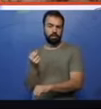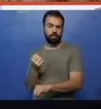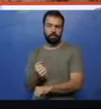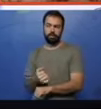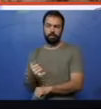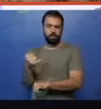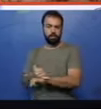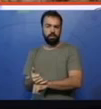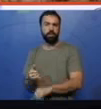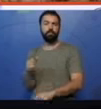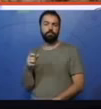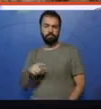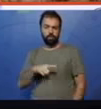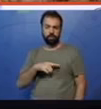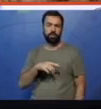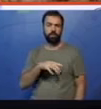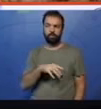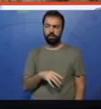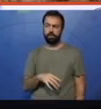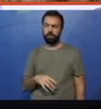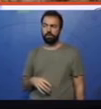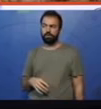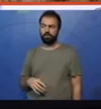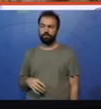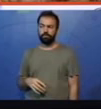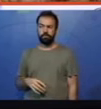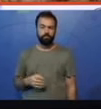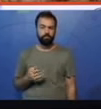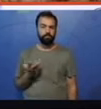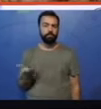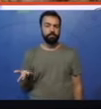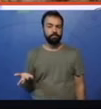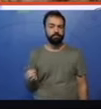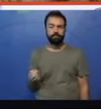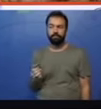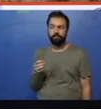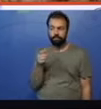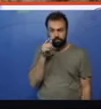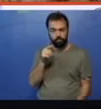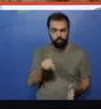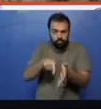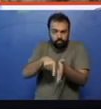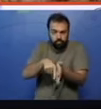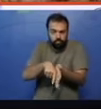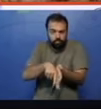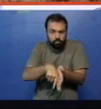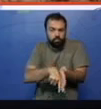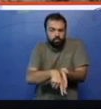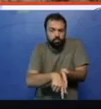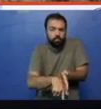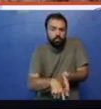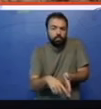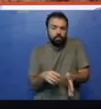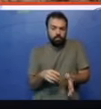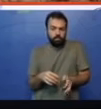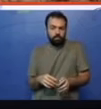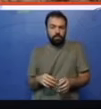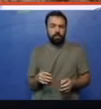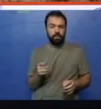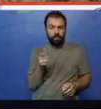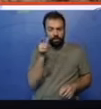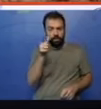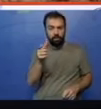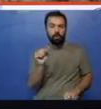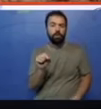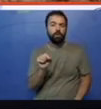análise mais minuciosa, uma análise química, a gente vai observar também que todos esses objetos têm um resíduo de metal na composição